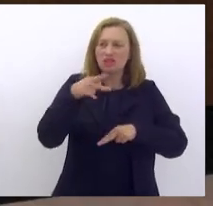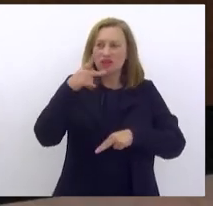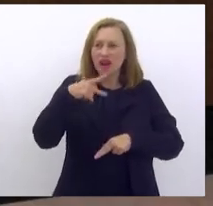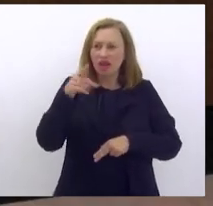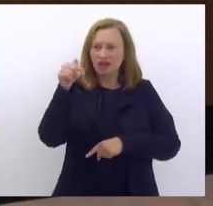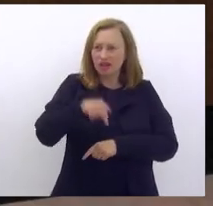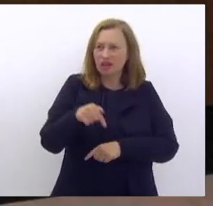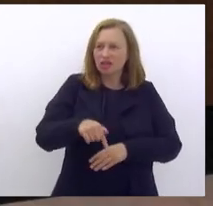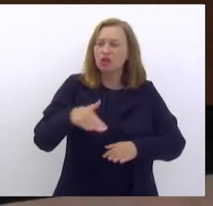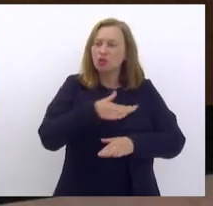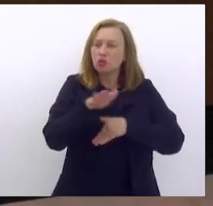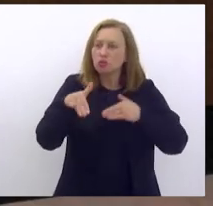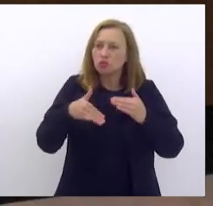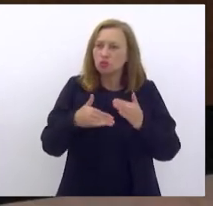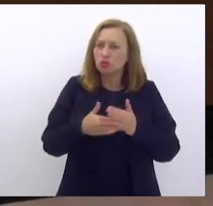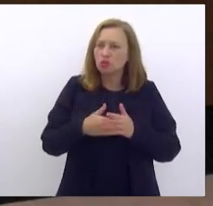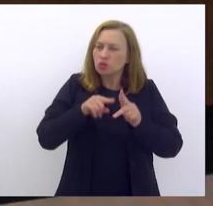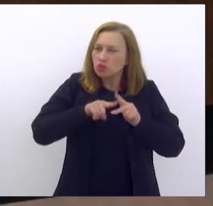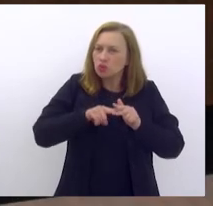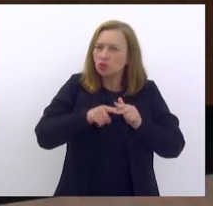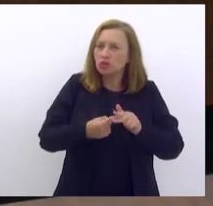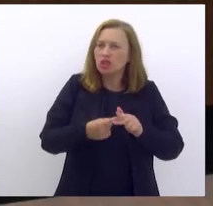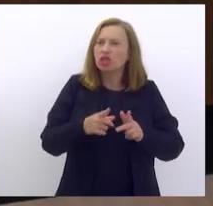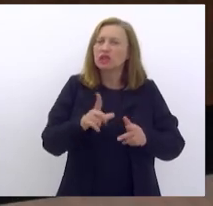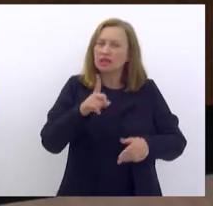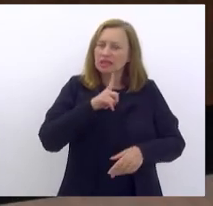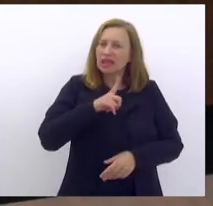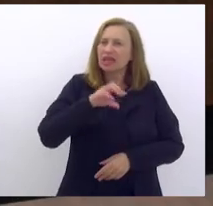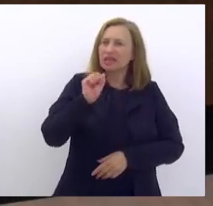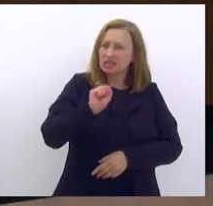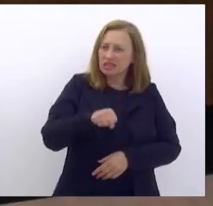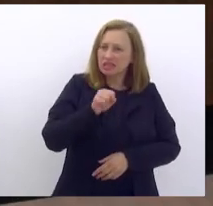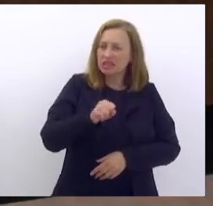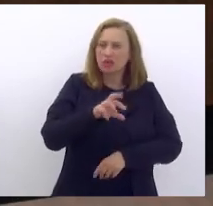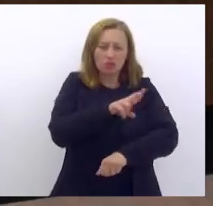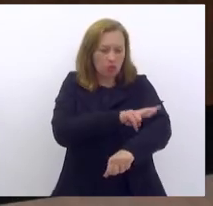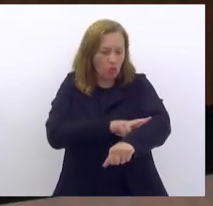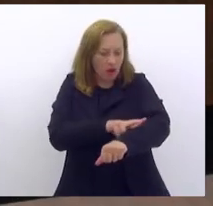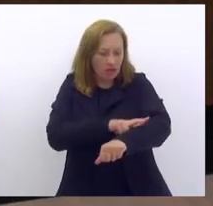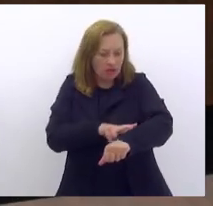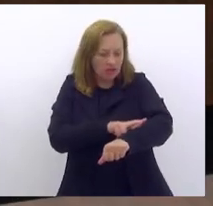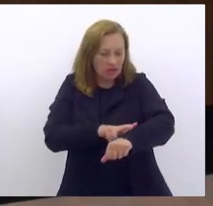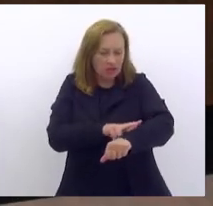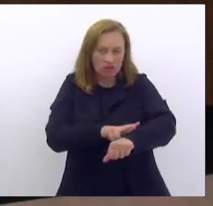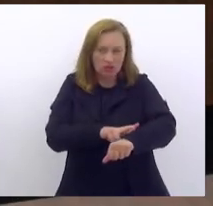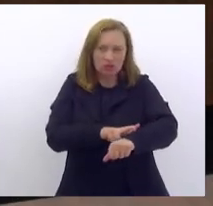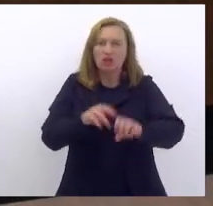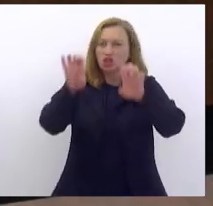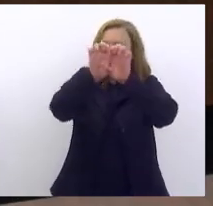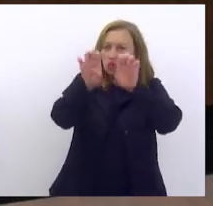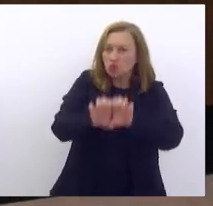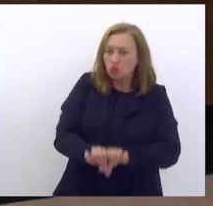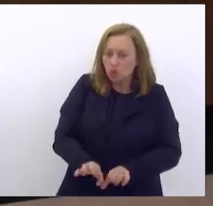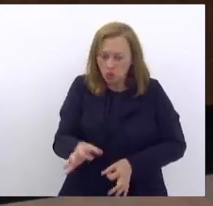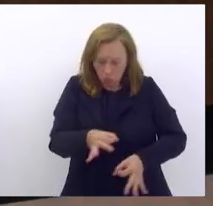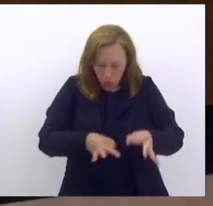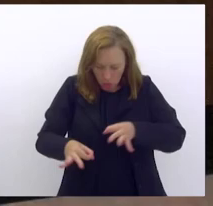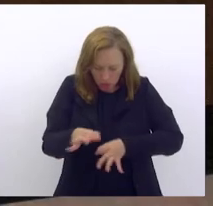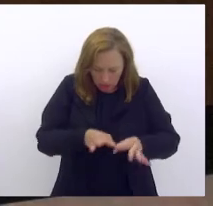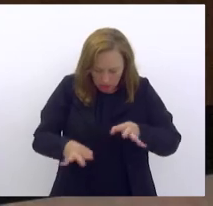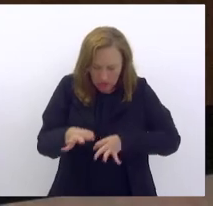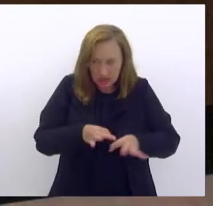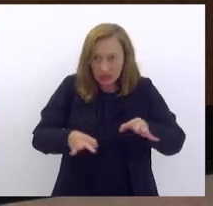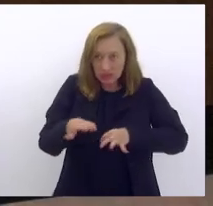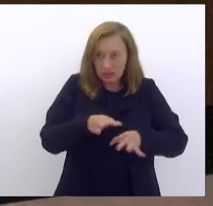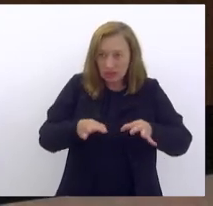toda correção que a gente tem, sim, um racismo estrutural que organiza as relações de poder